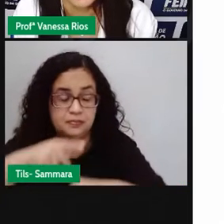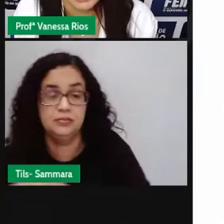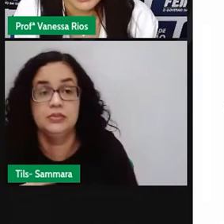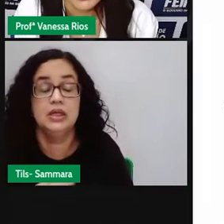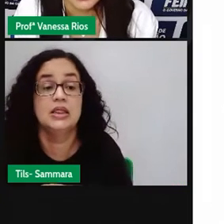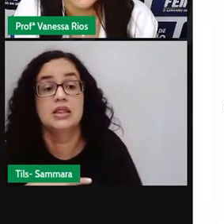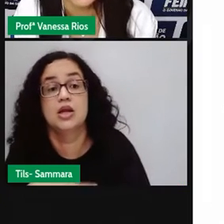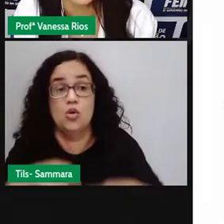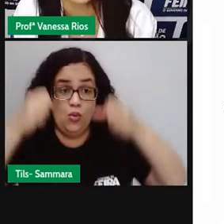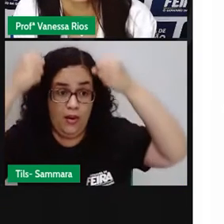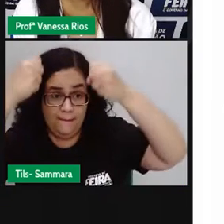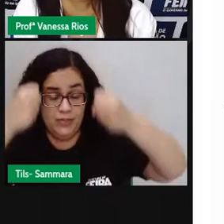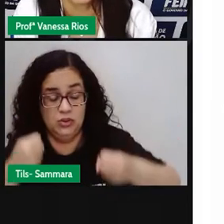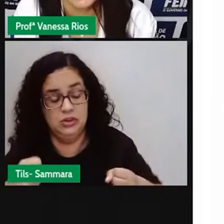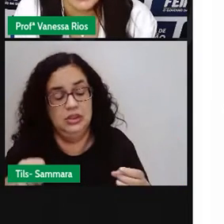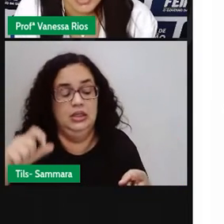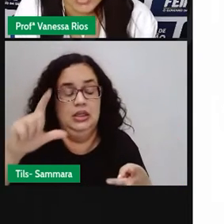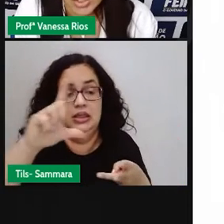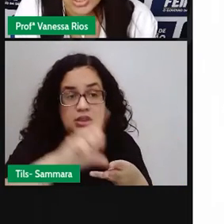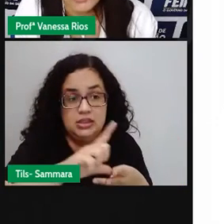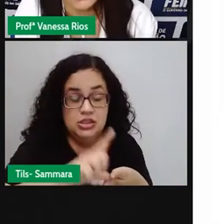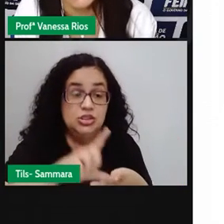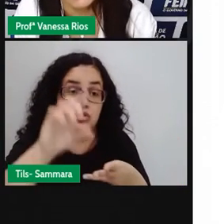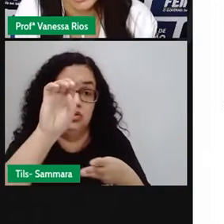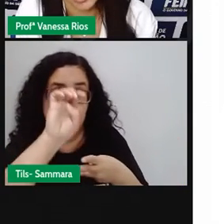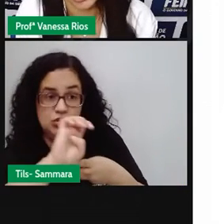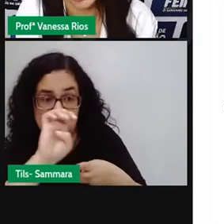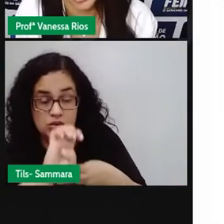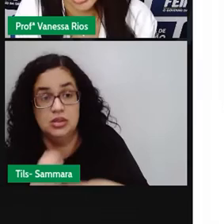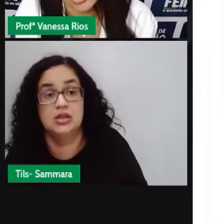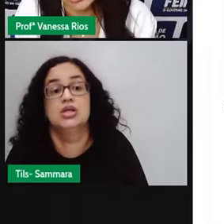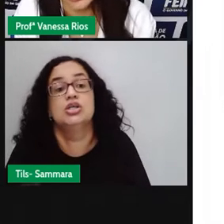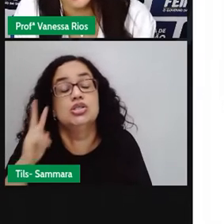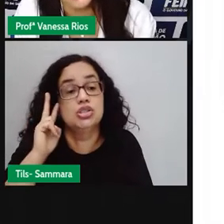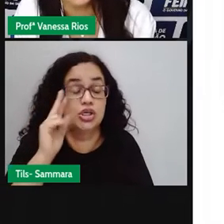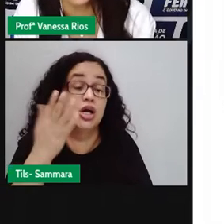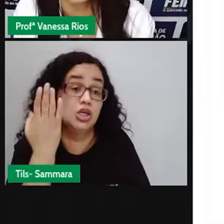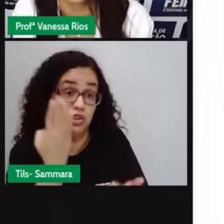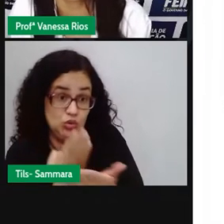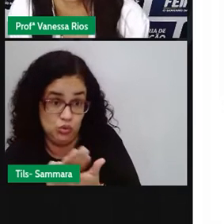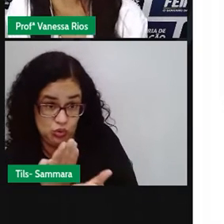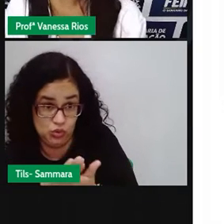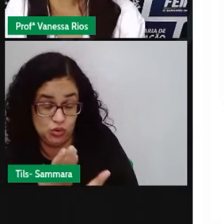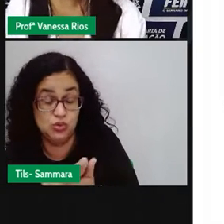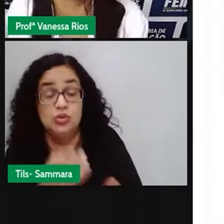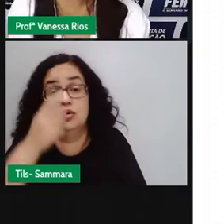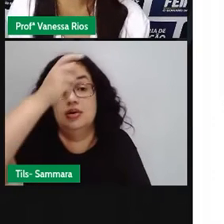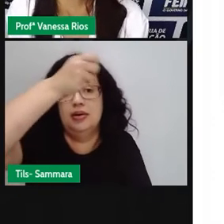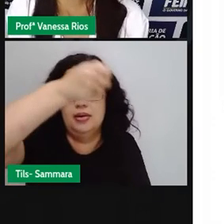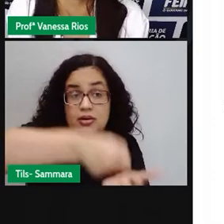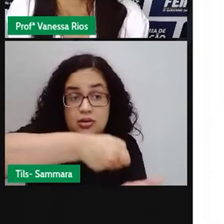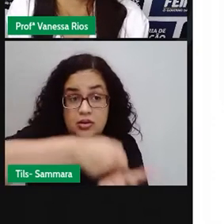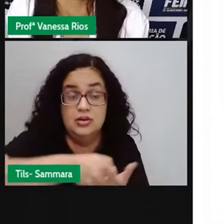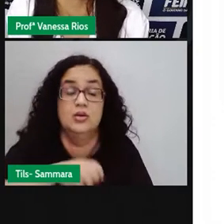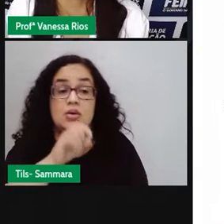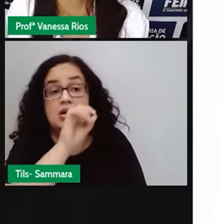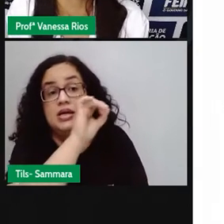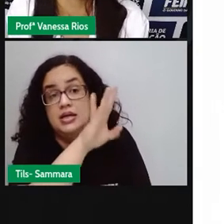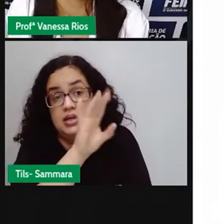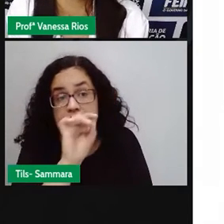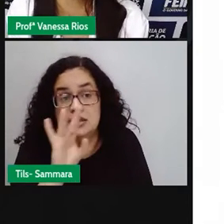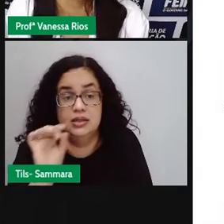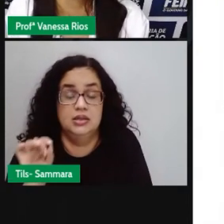os poderes, legislativo, executivo, que é o que a gente já estudou, né, sobre a obrigação, sobre a função de cada